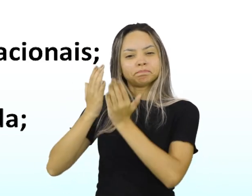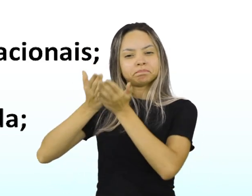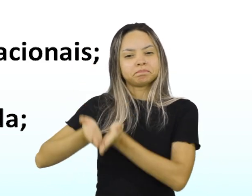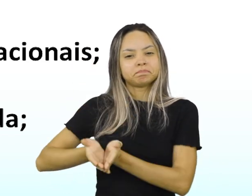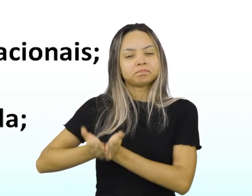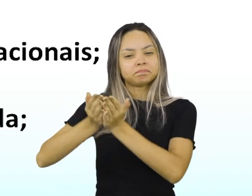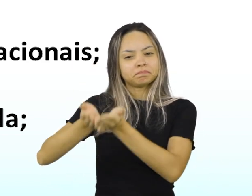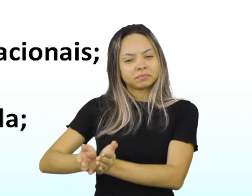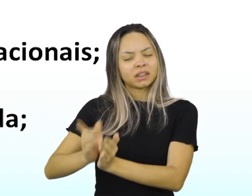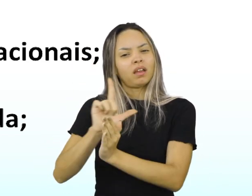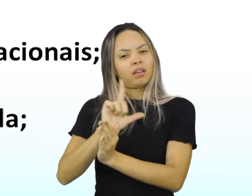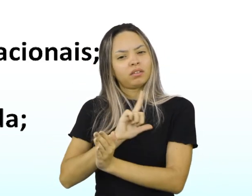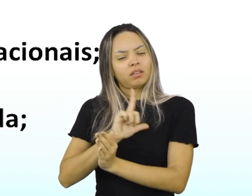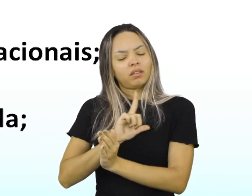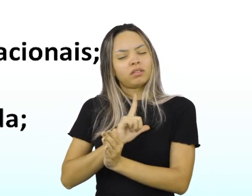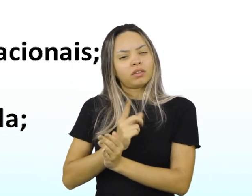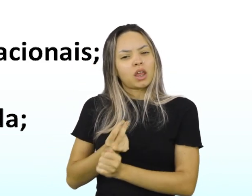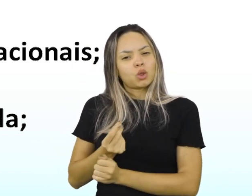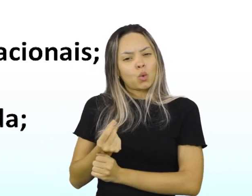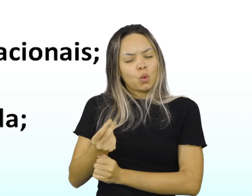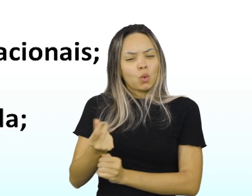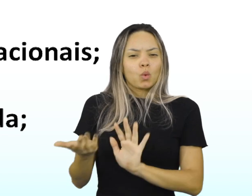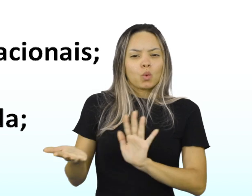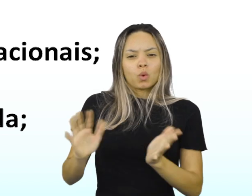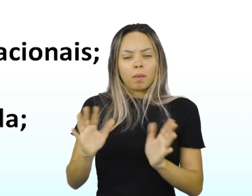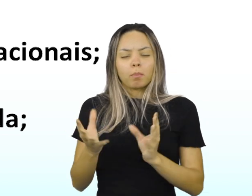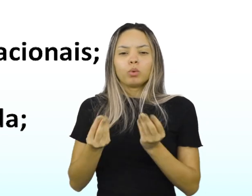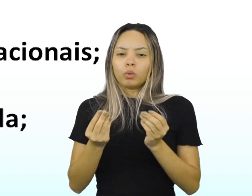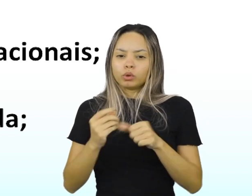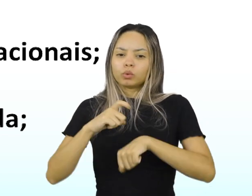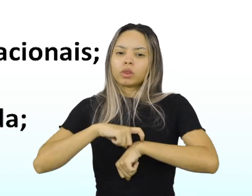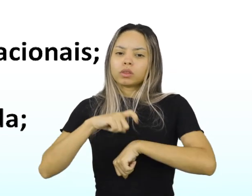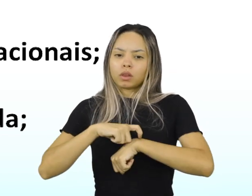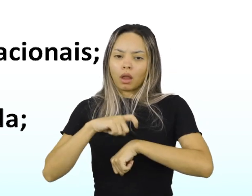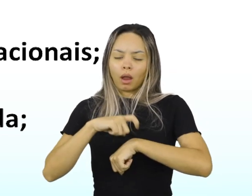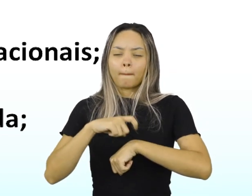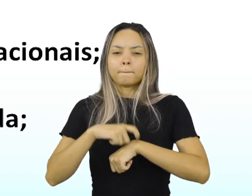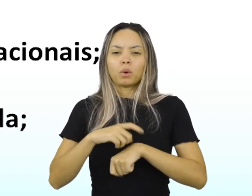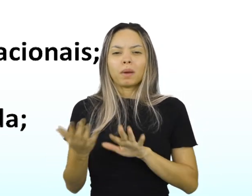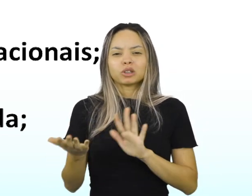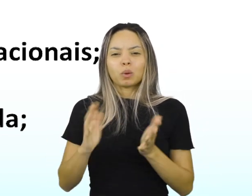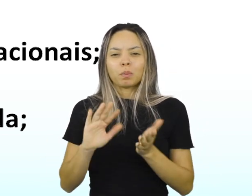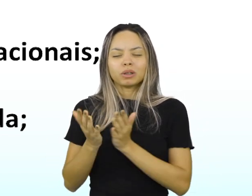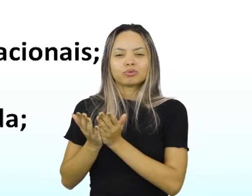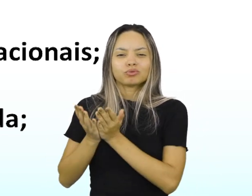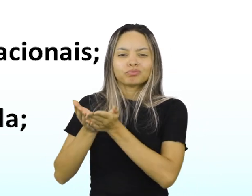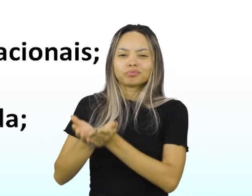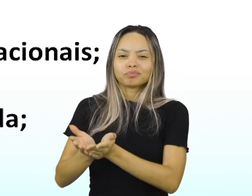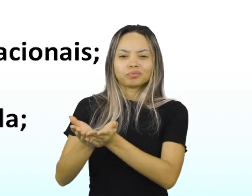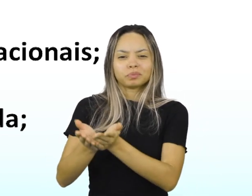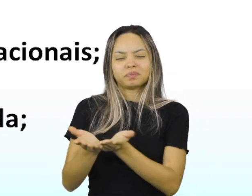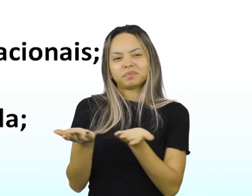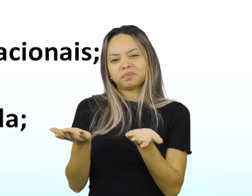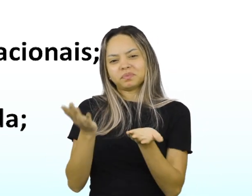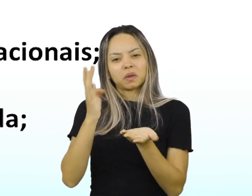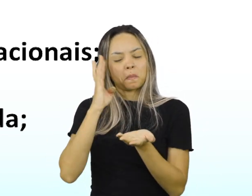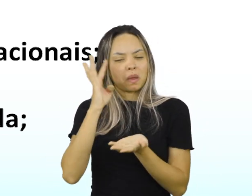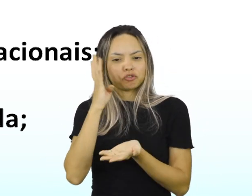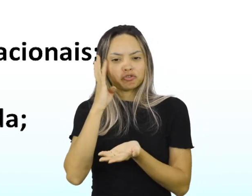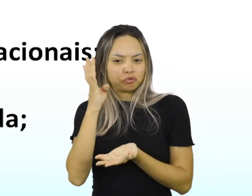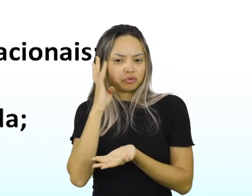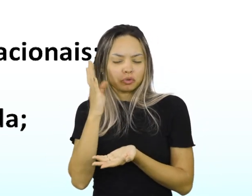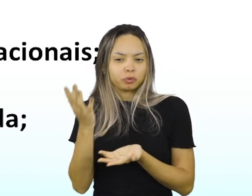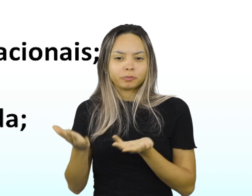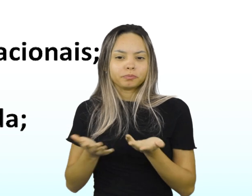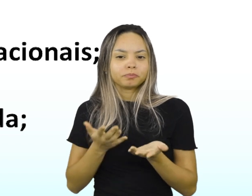passado, elas duravam ali muito tempo, então a mercadoria para cruzar os oceanos, ela levava ali muito tempo. Imagine